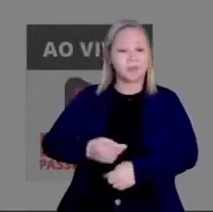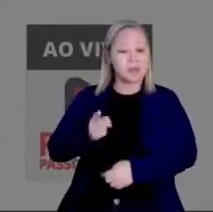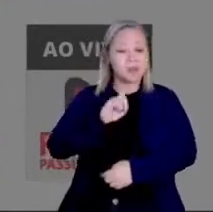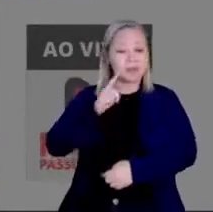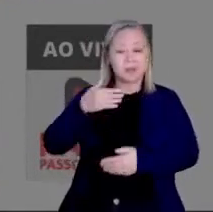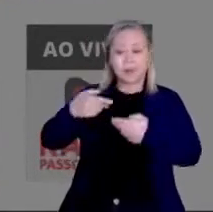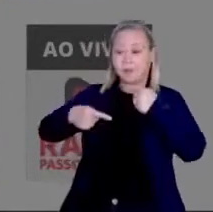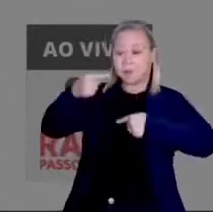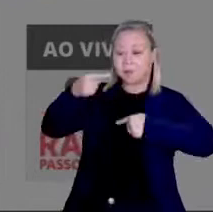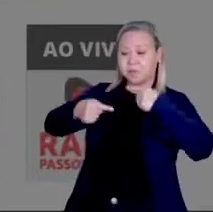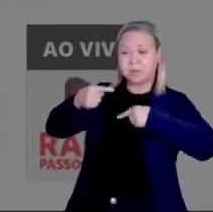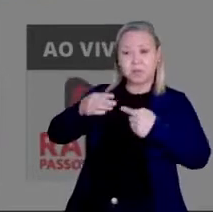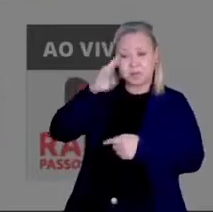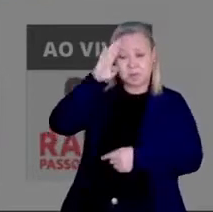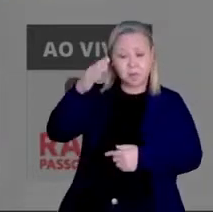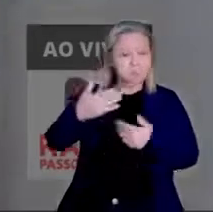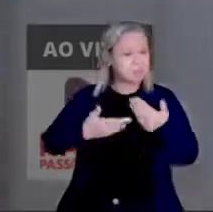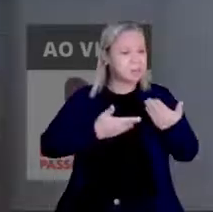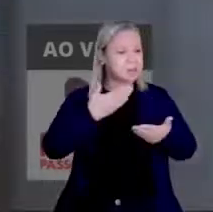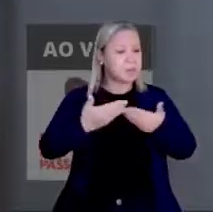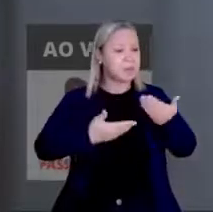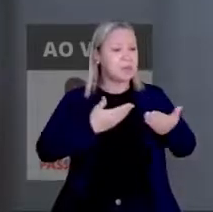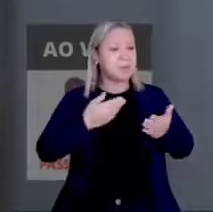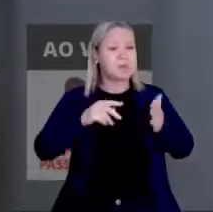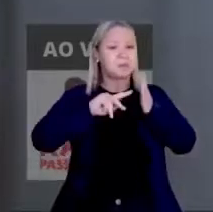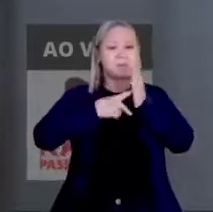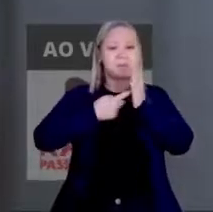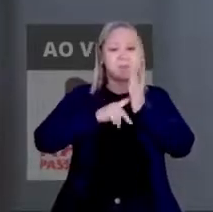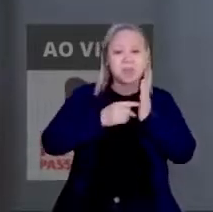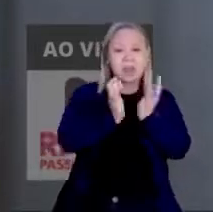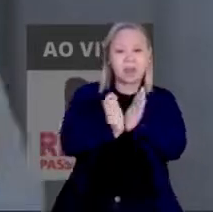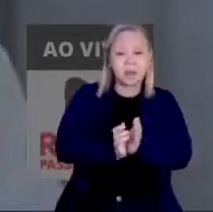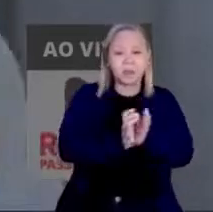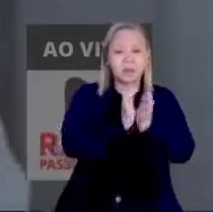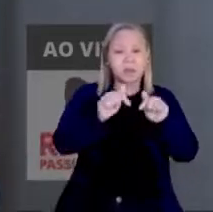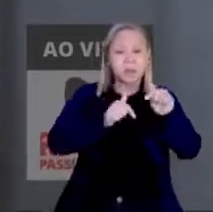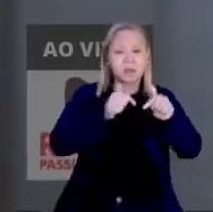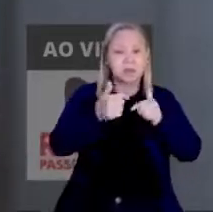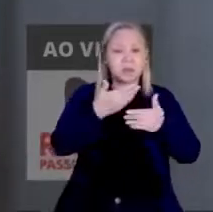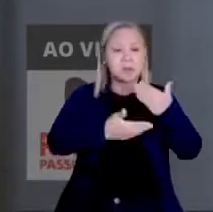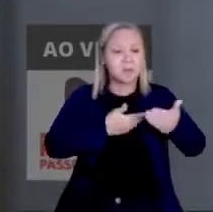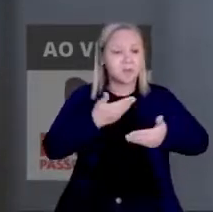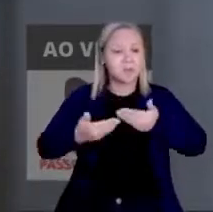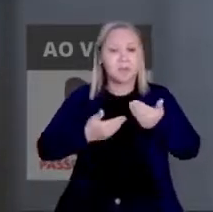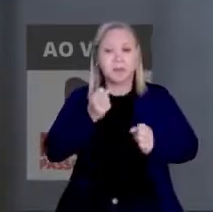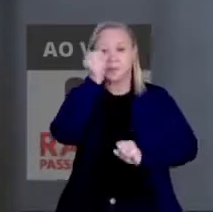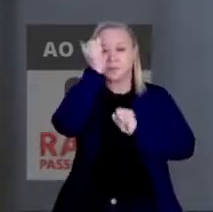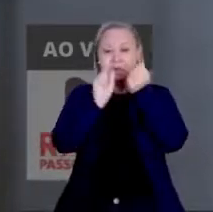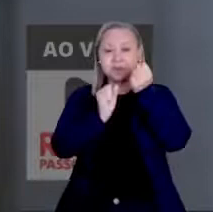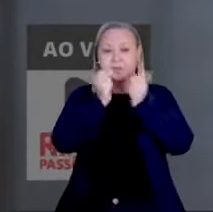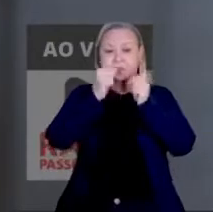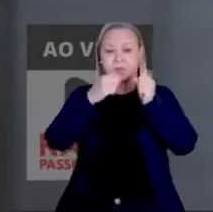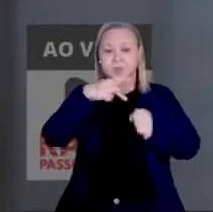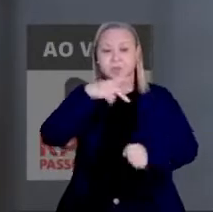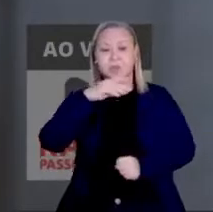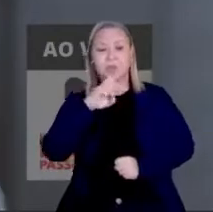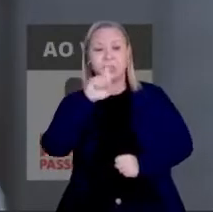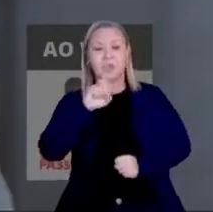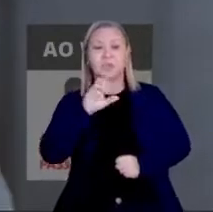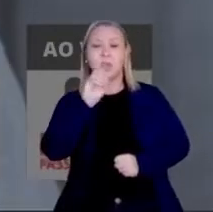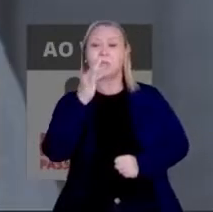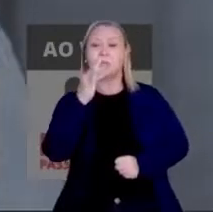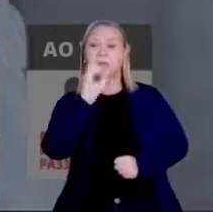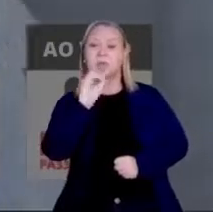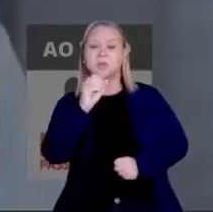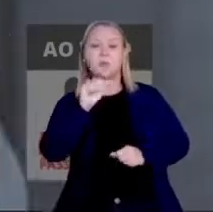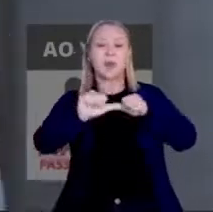como o governo que está aí, que não negocia com ninguém e não conversa com ninguém, apenas faz provocação e ofende